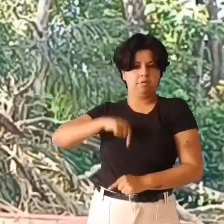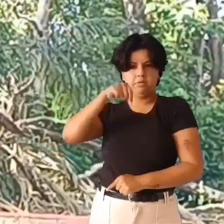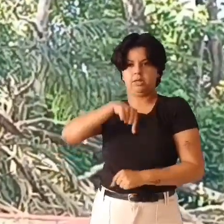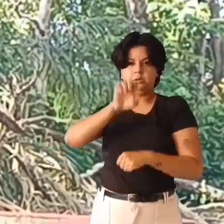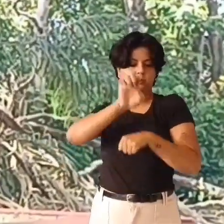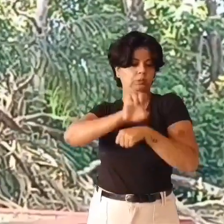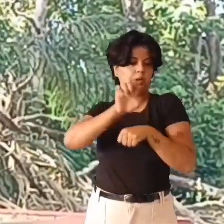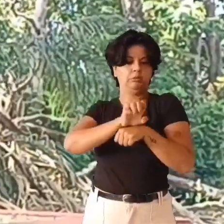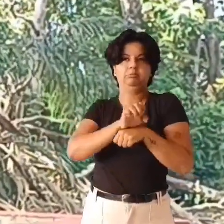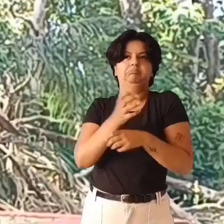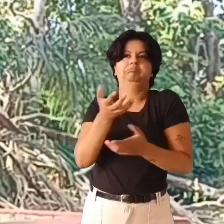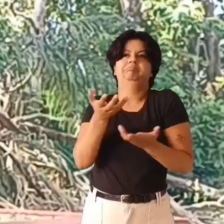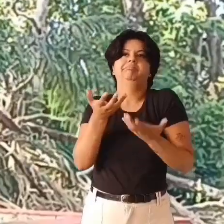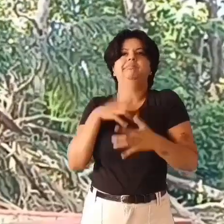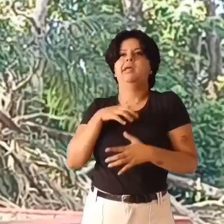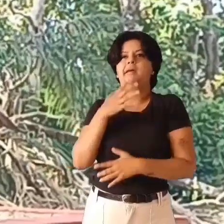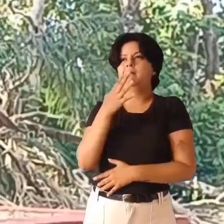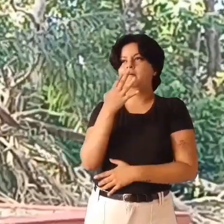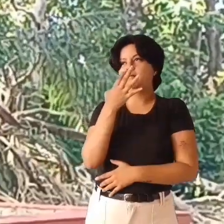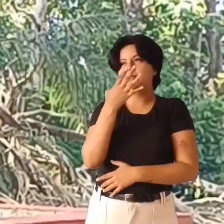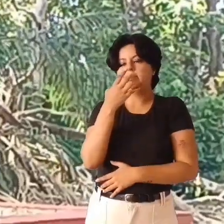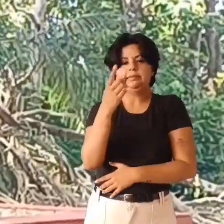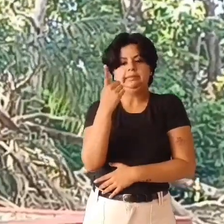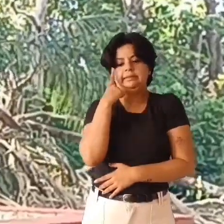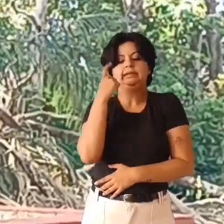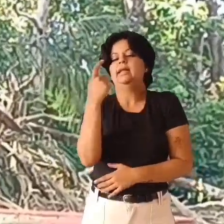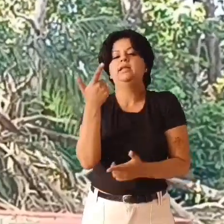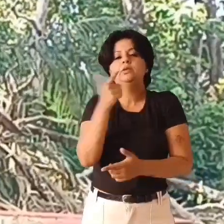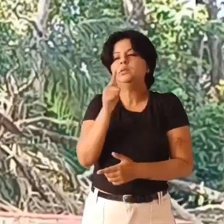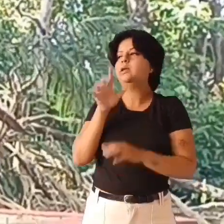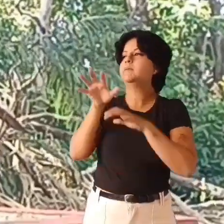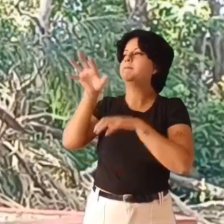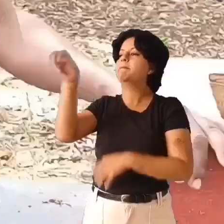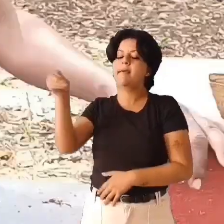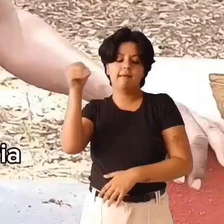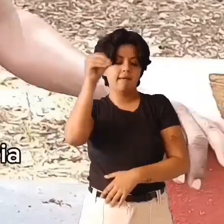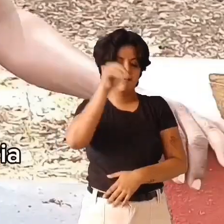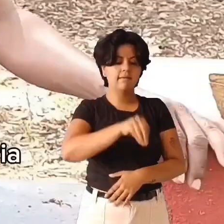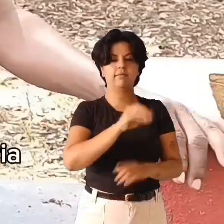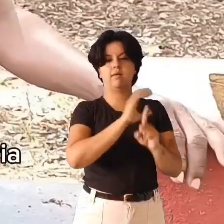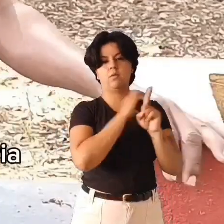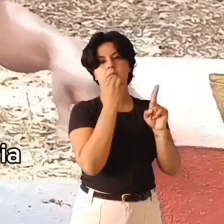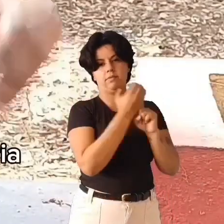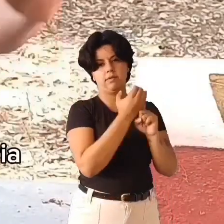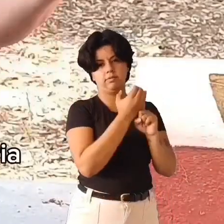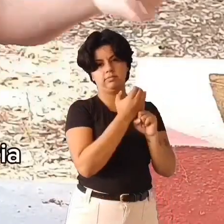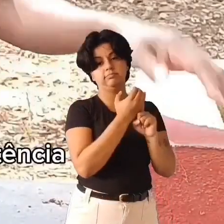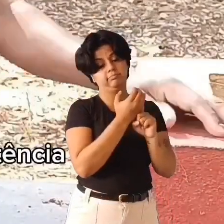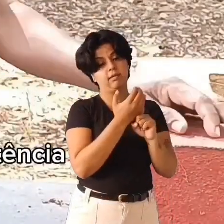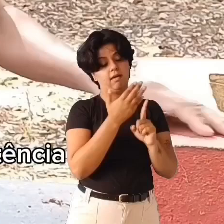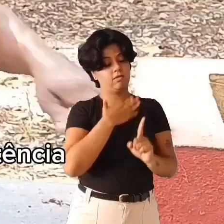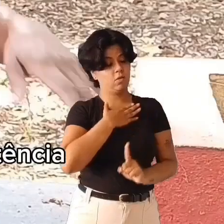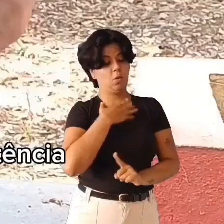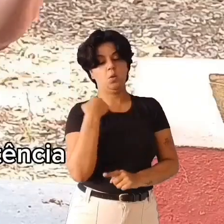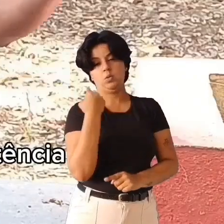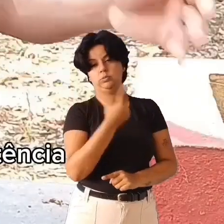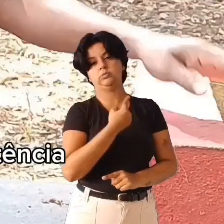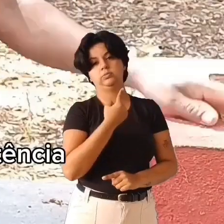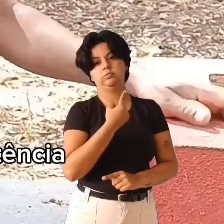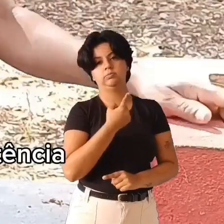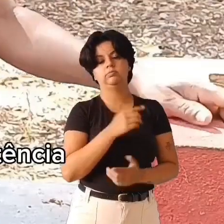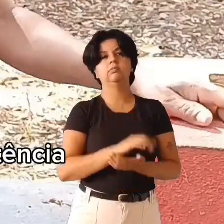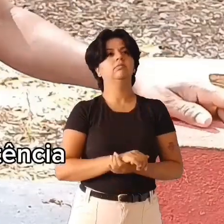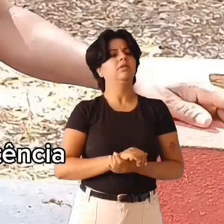trazer esse tesouro mazaganense para essa comunidade. Então esse é um pouco da nossa história. A gente sobreviveu